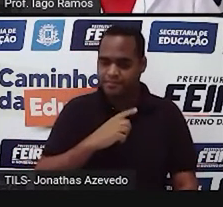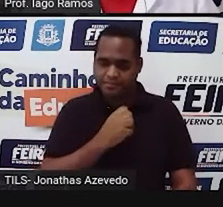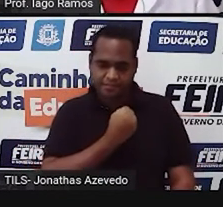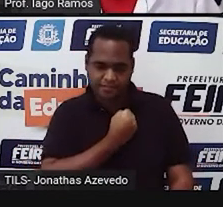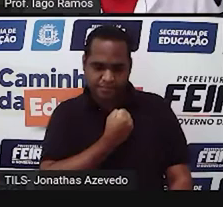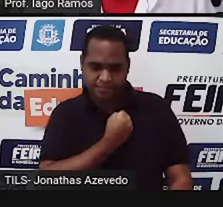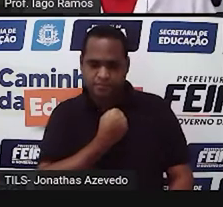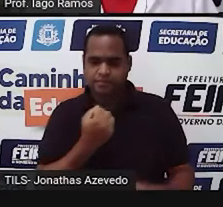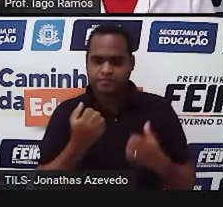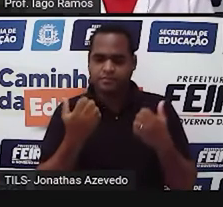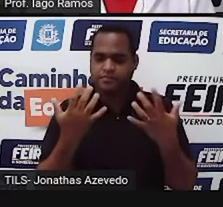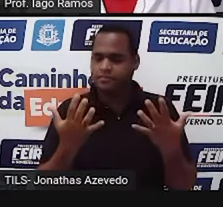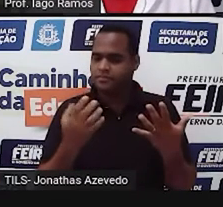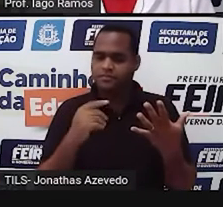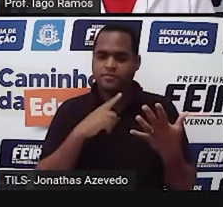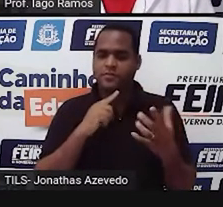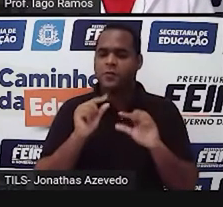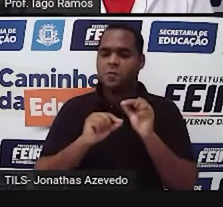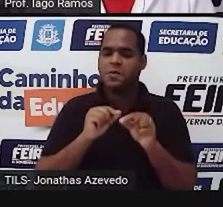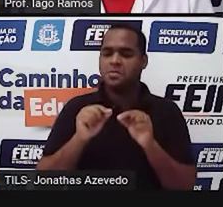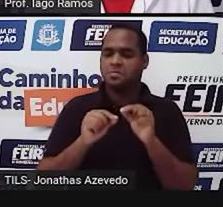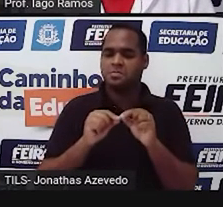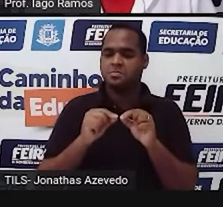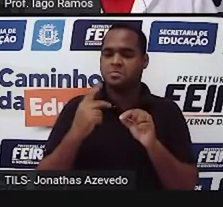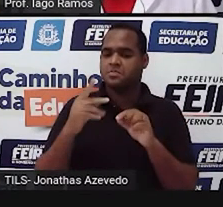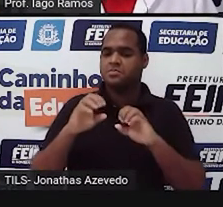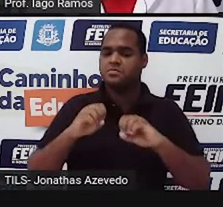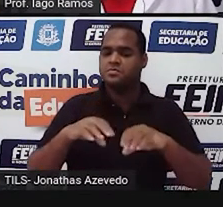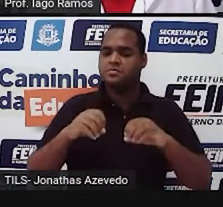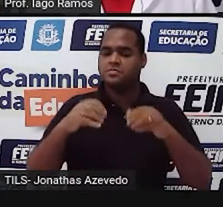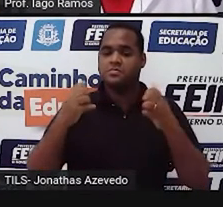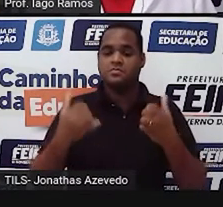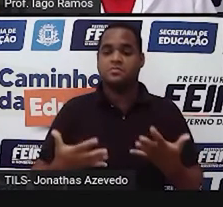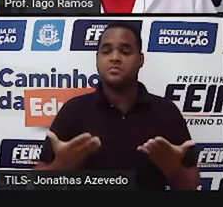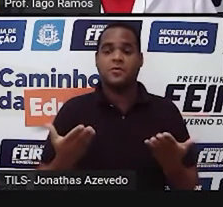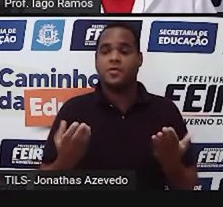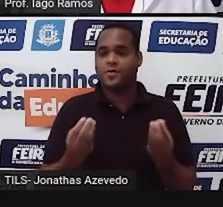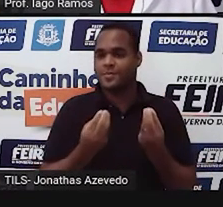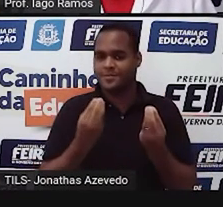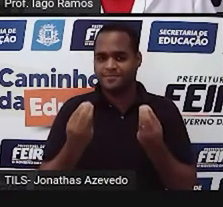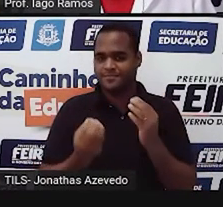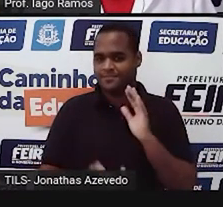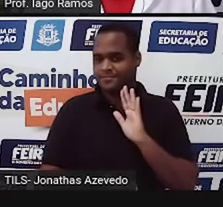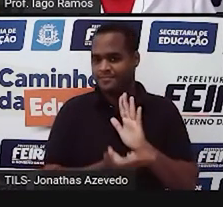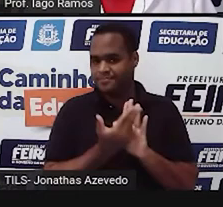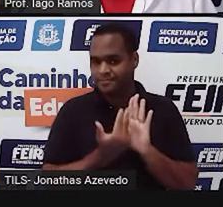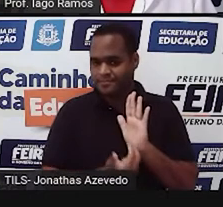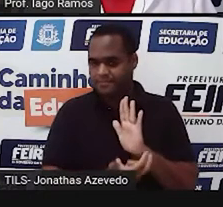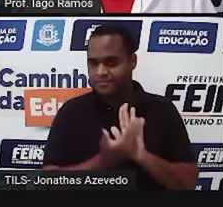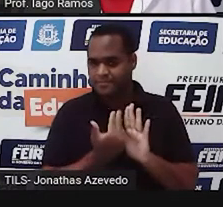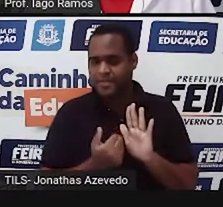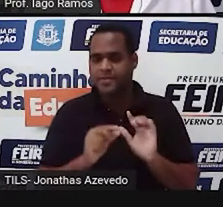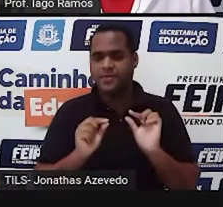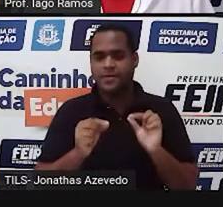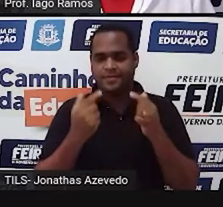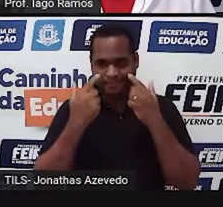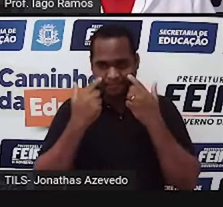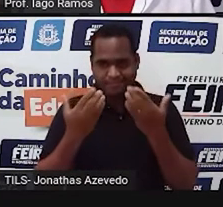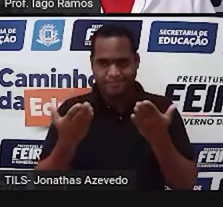números que a gente já viu por aqui em nossas aulas Beleza então olha só as imagens são essas daqui